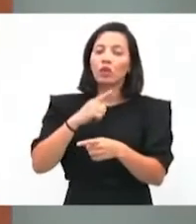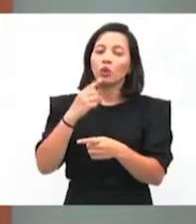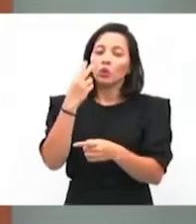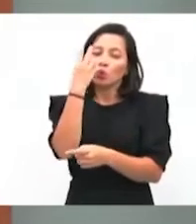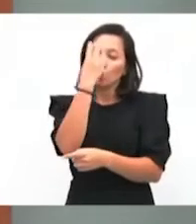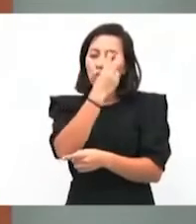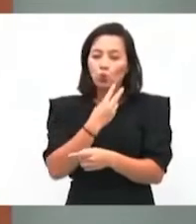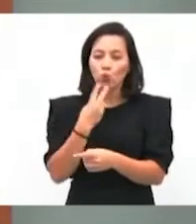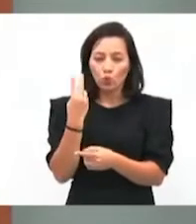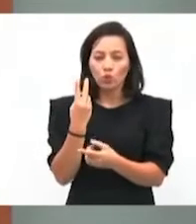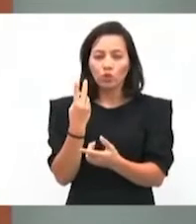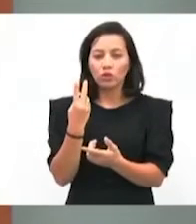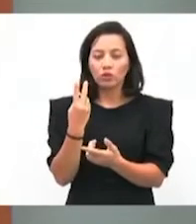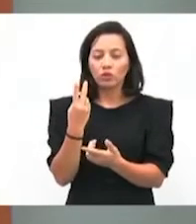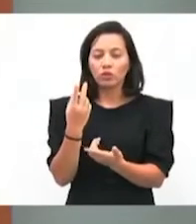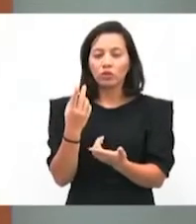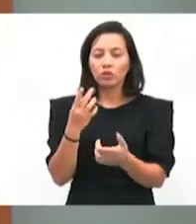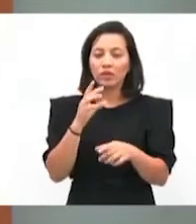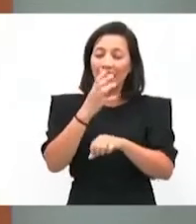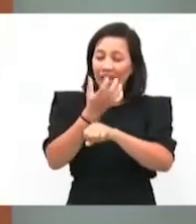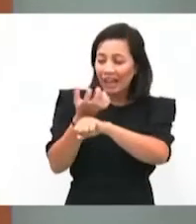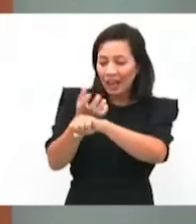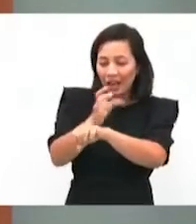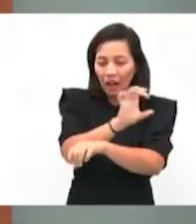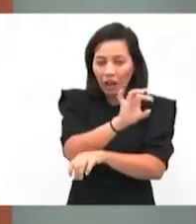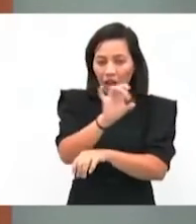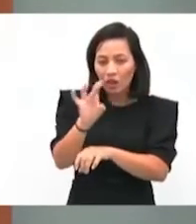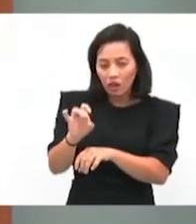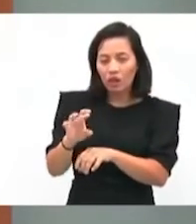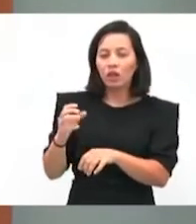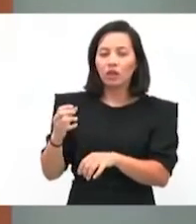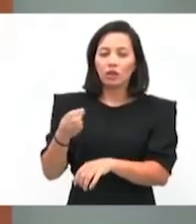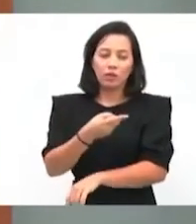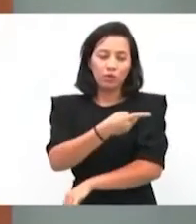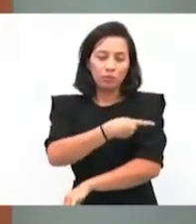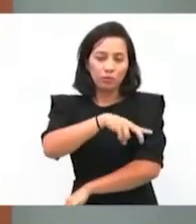2 aulas por disciplina no ensino fundamental e no ensino médio.